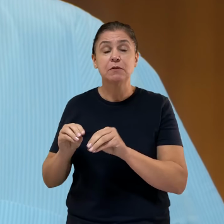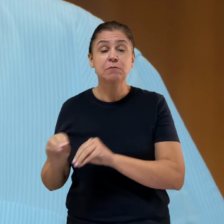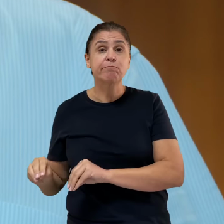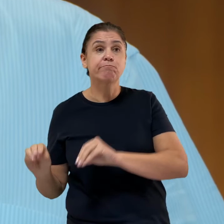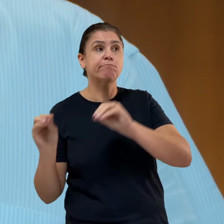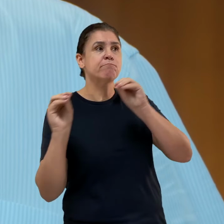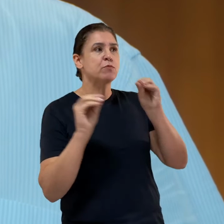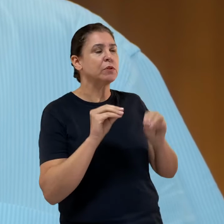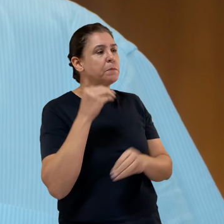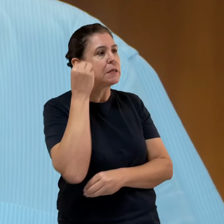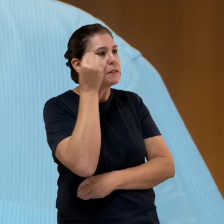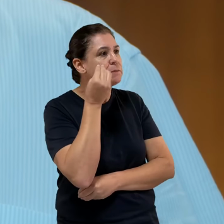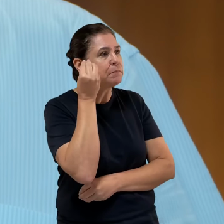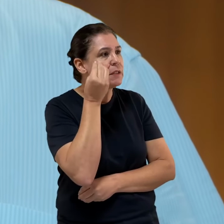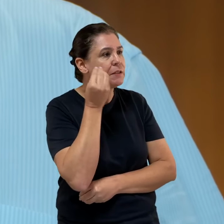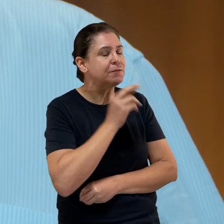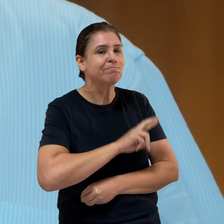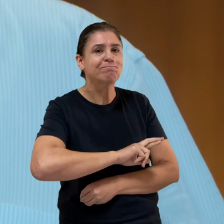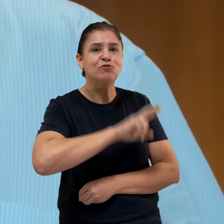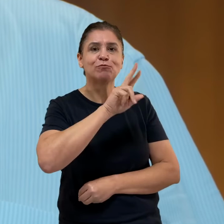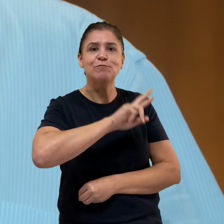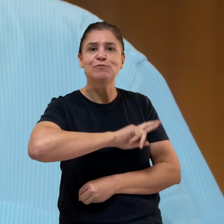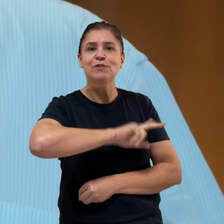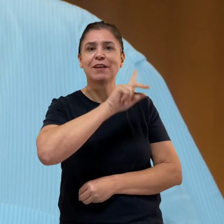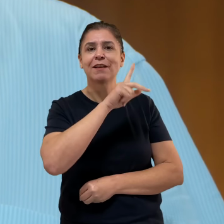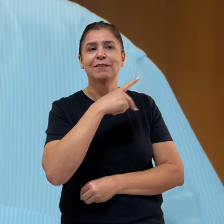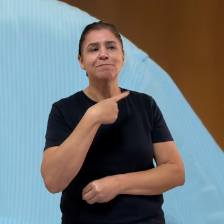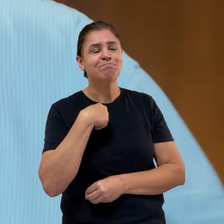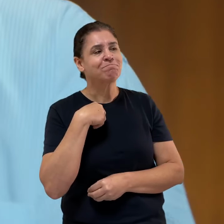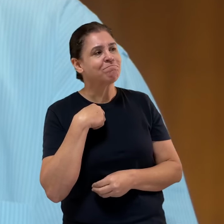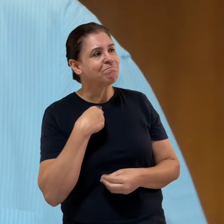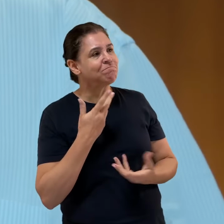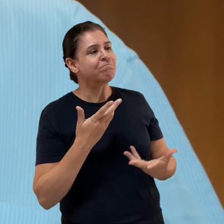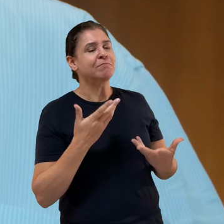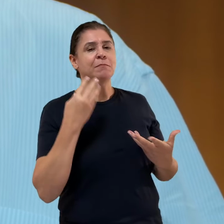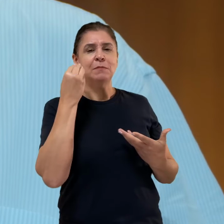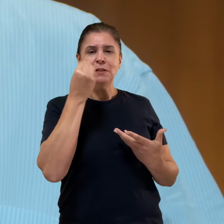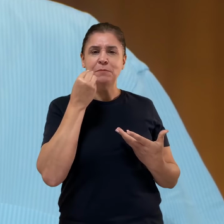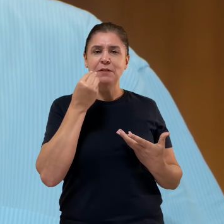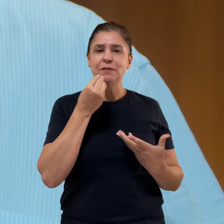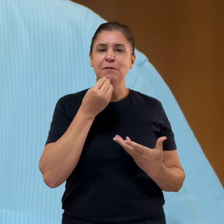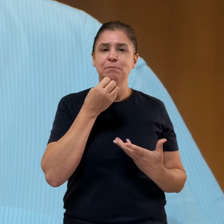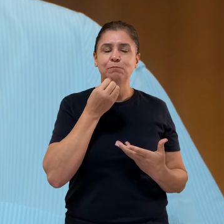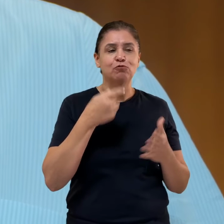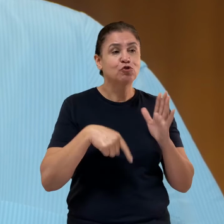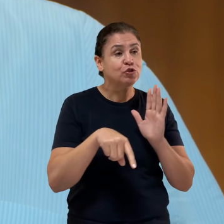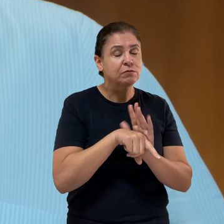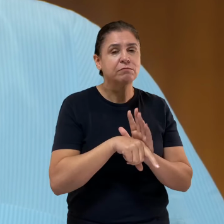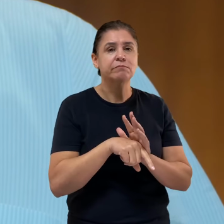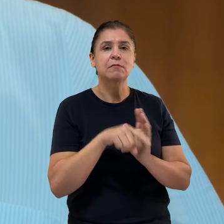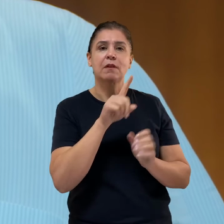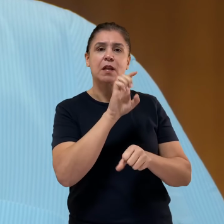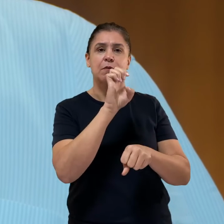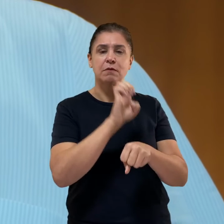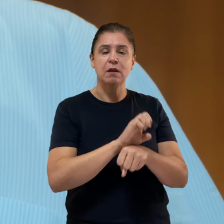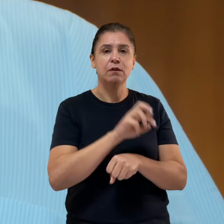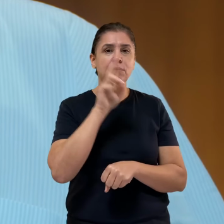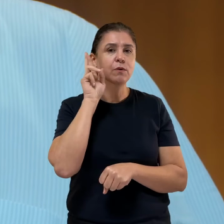E aí você também pode ser levado a isso. E chegar em Rondônia,